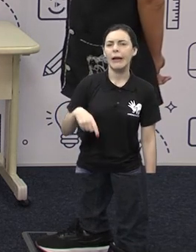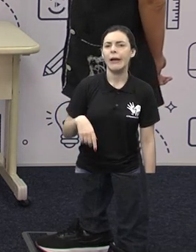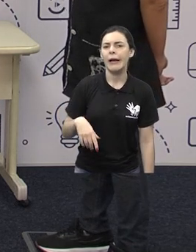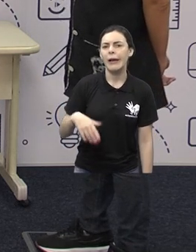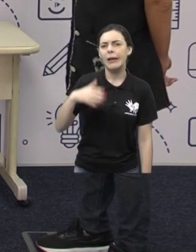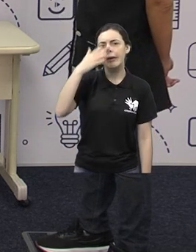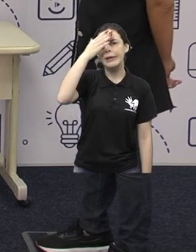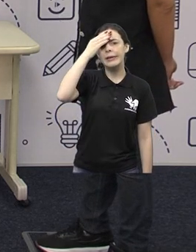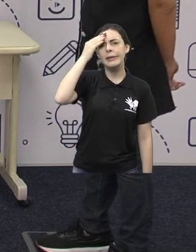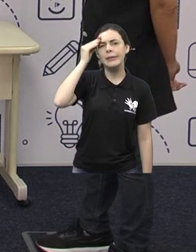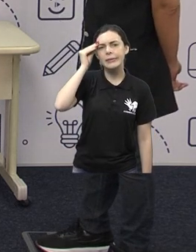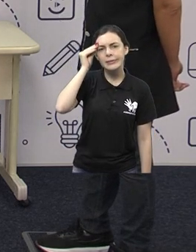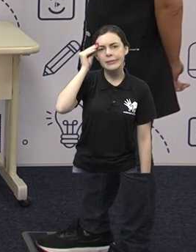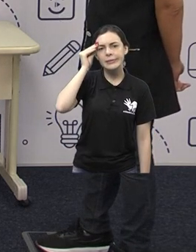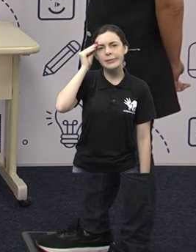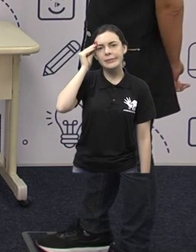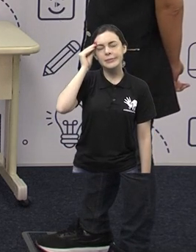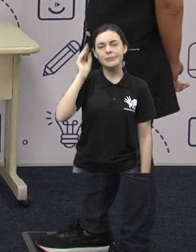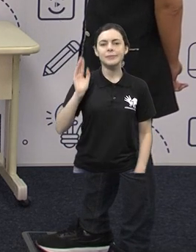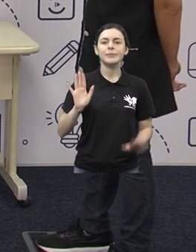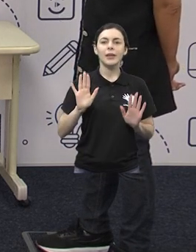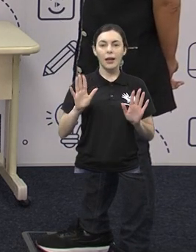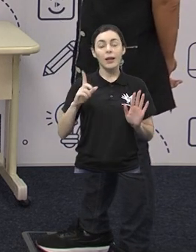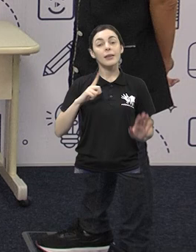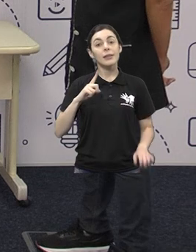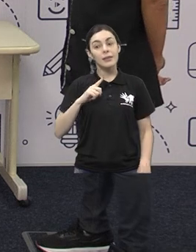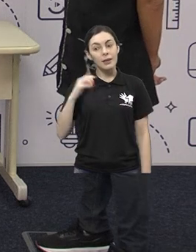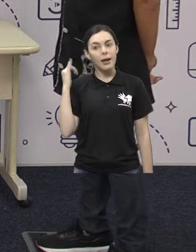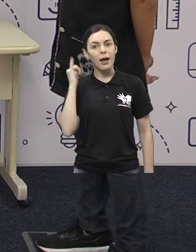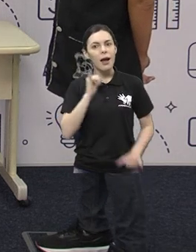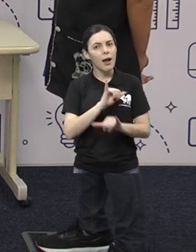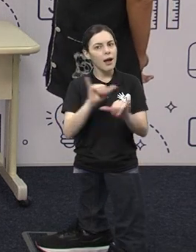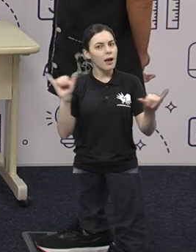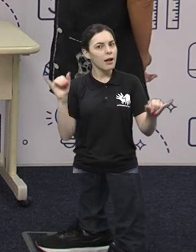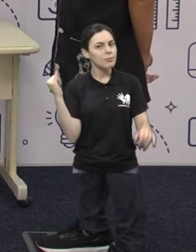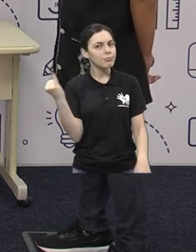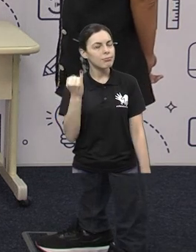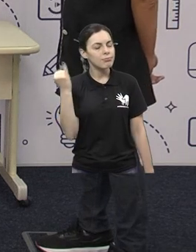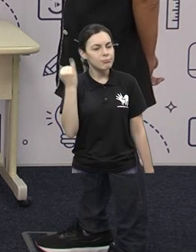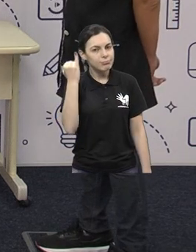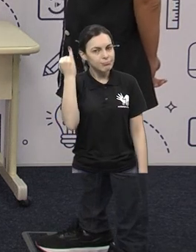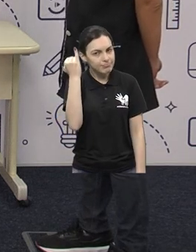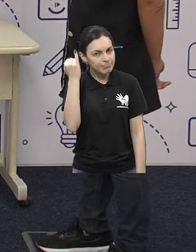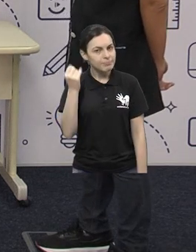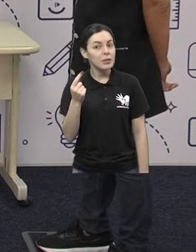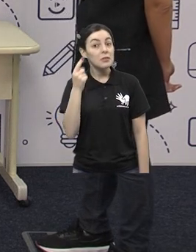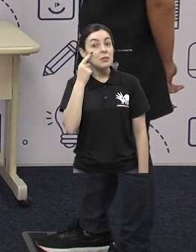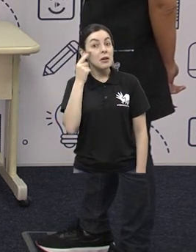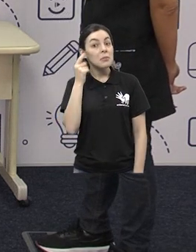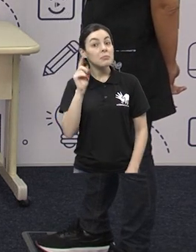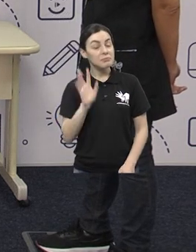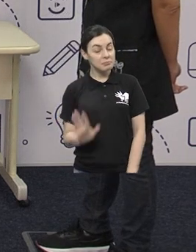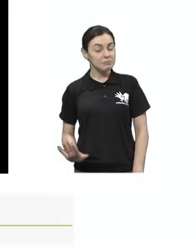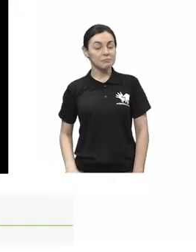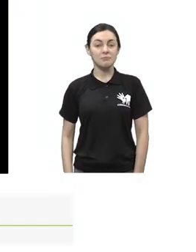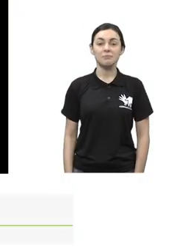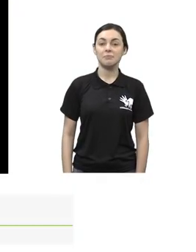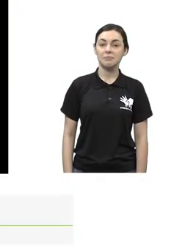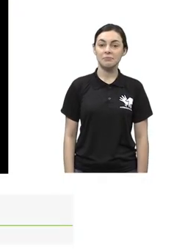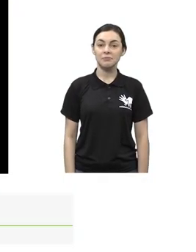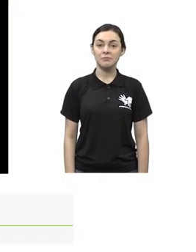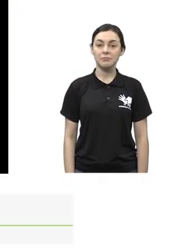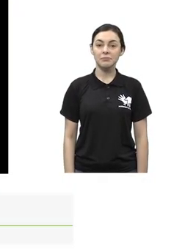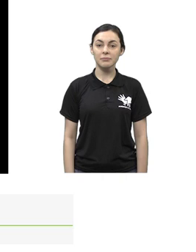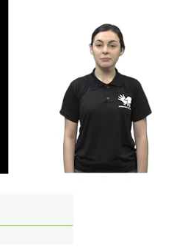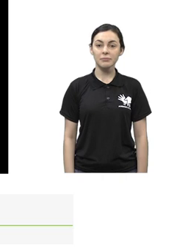é mesmo. Ah, a professora Márcia esqueceu de colocar o joinha. Nós temos um recado do Max. Muito importante esse recado que o Max nos dará. Vamos